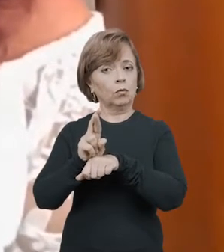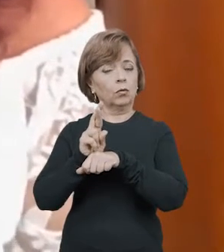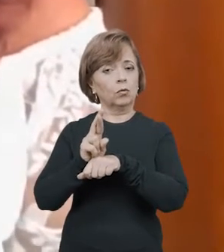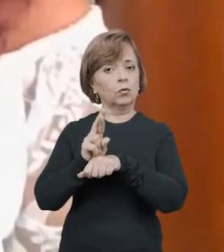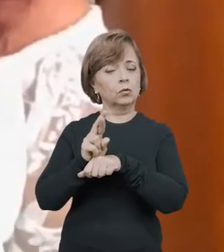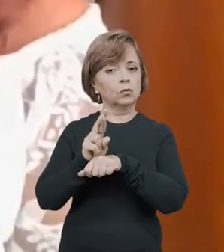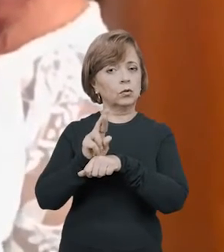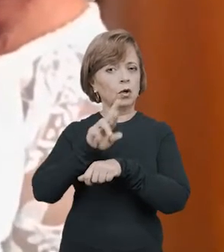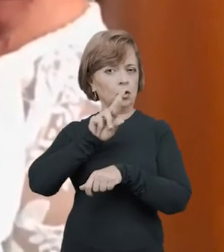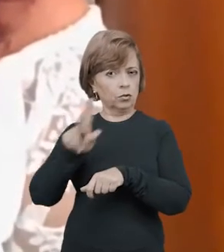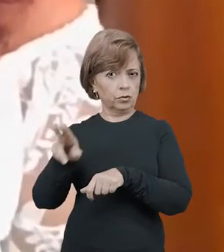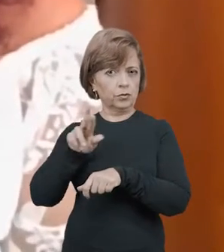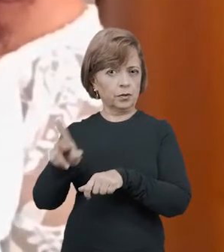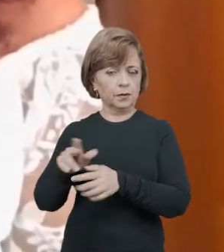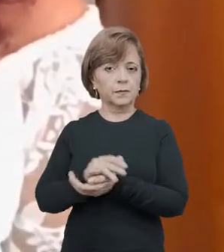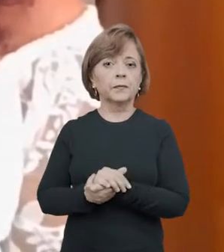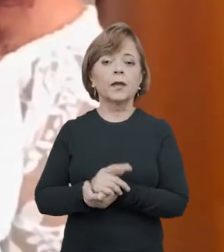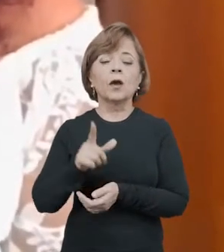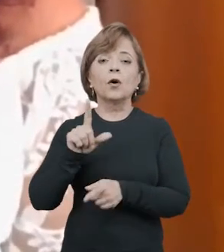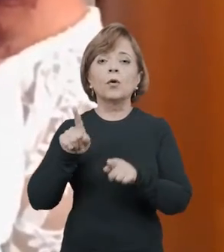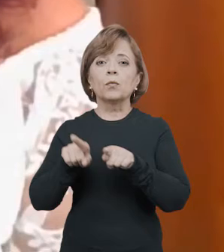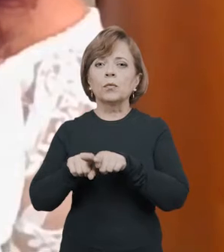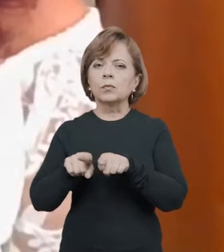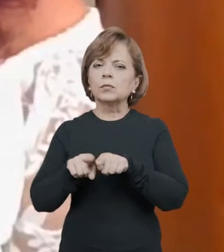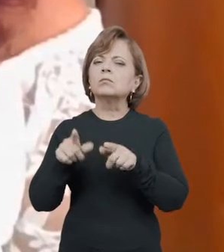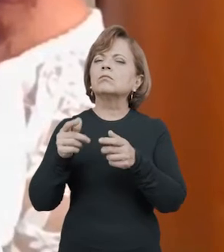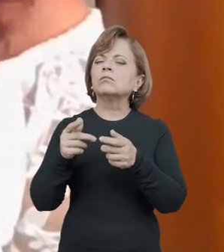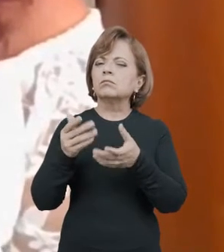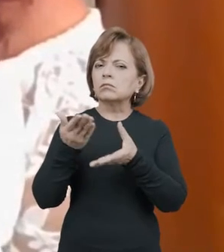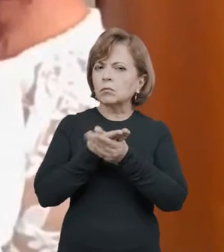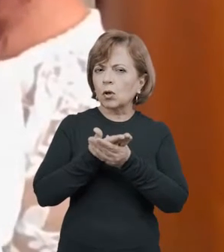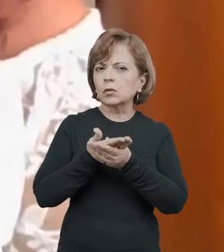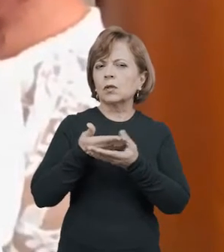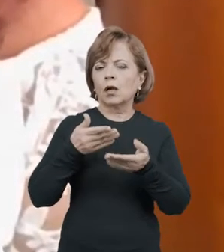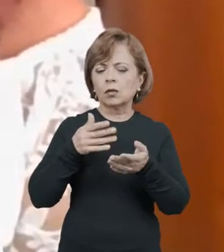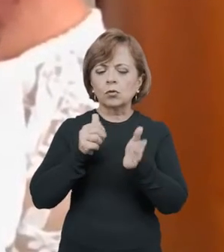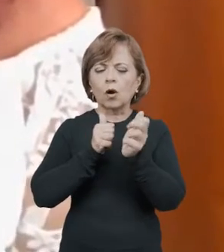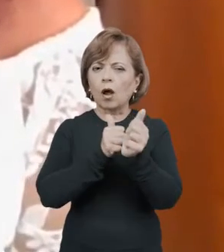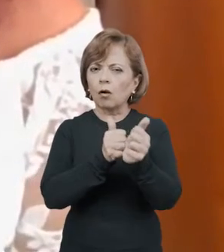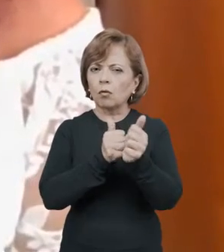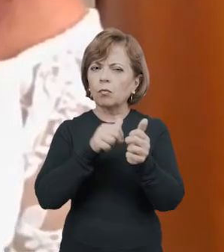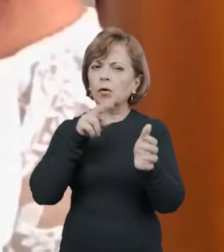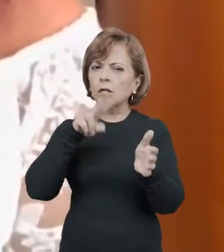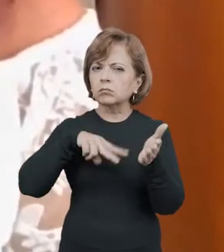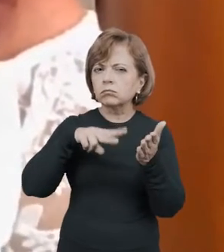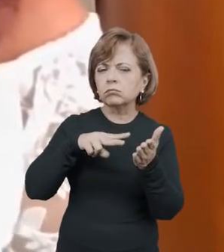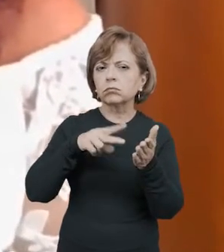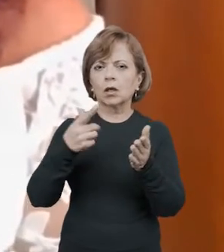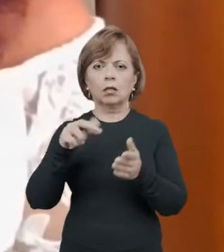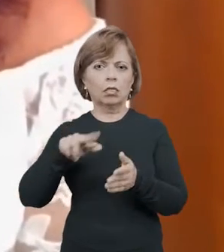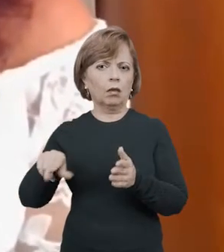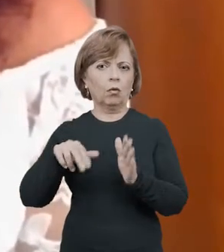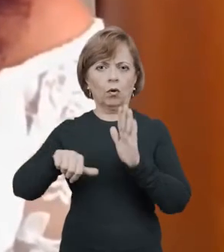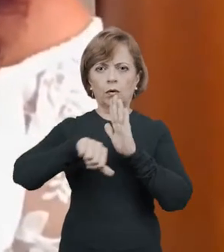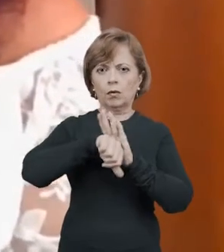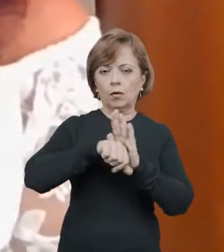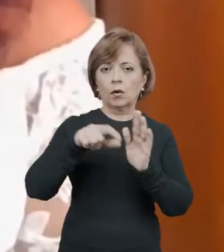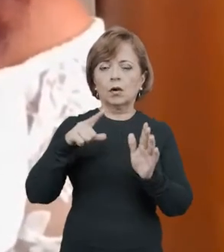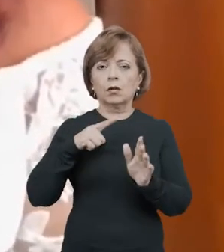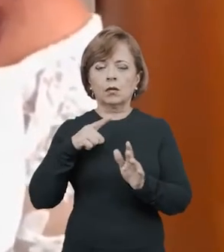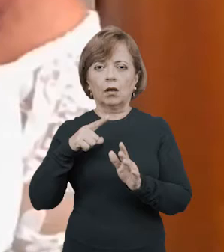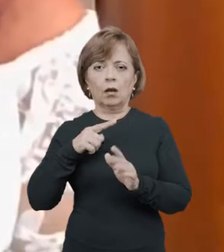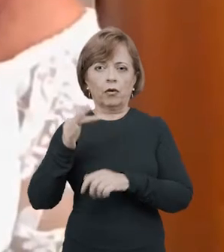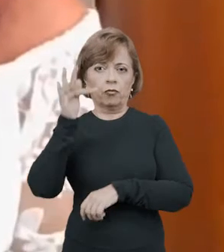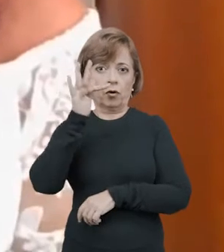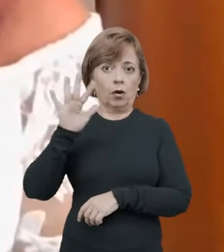penal. Ela promove também acompanhamento dos processos de interesse do Ministério Público em matéria não penal, seja no âmbito do Supremo Tribunal